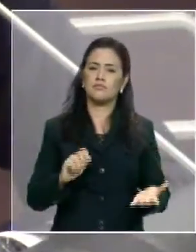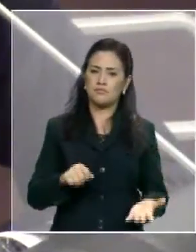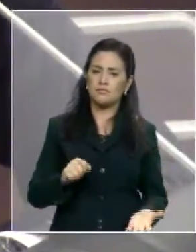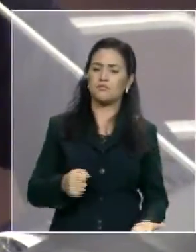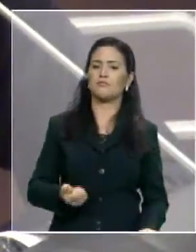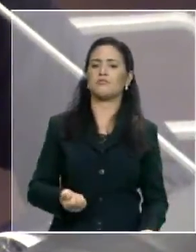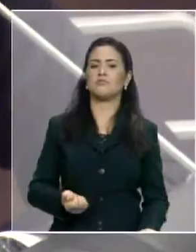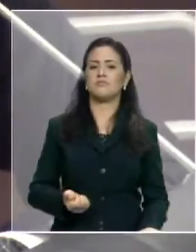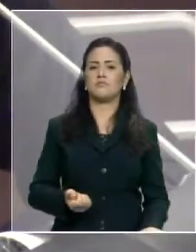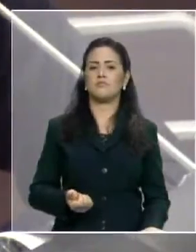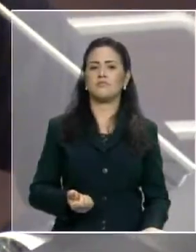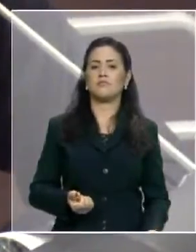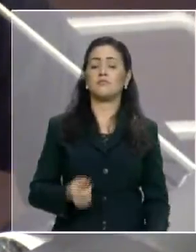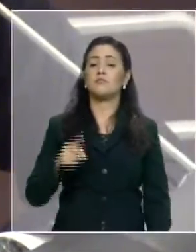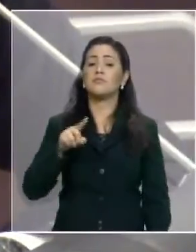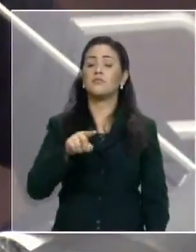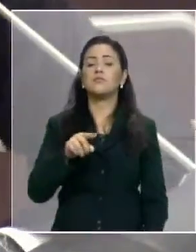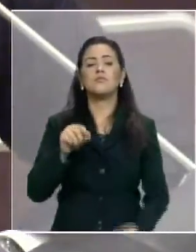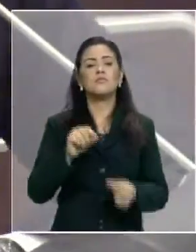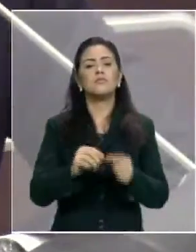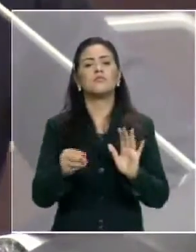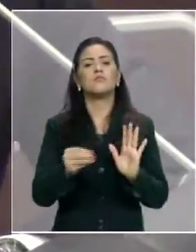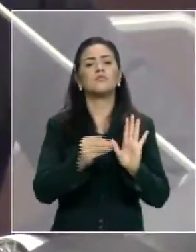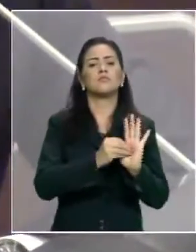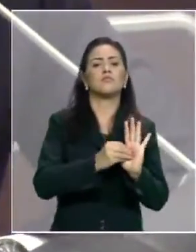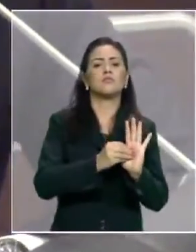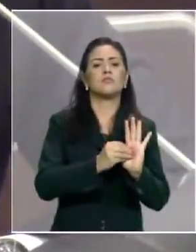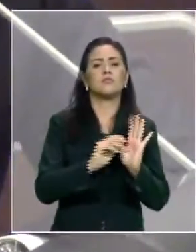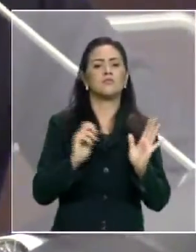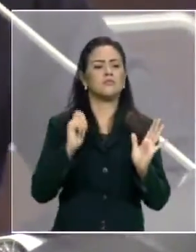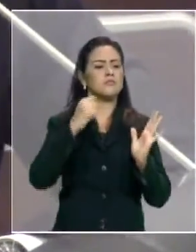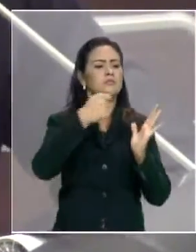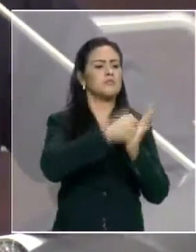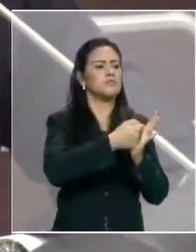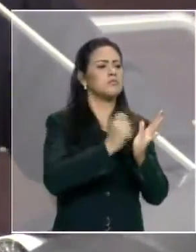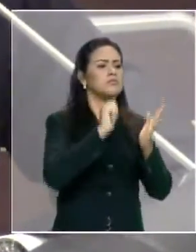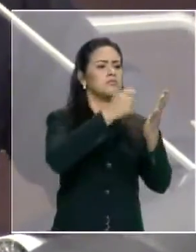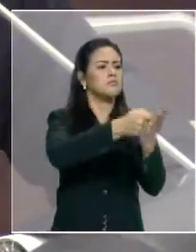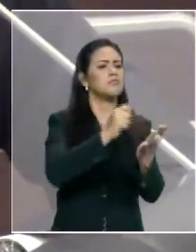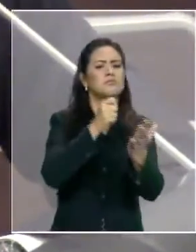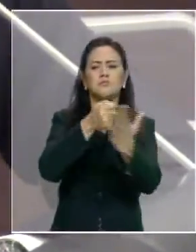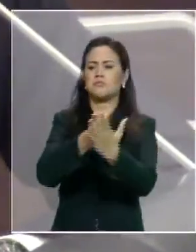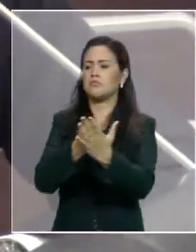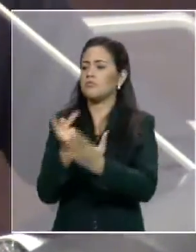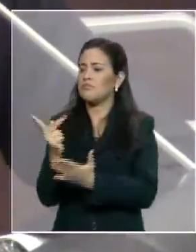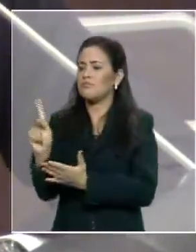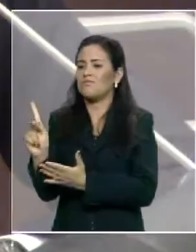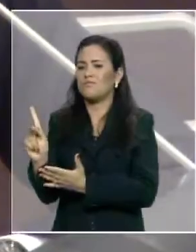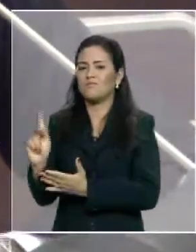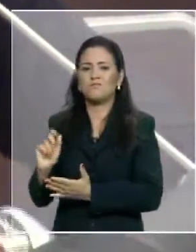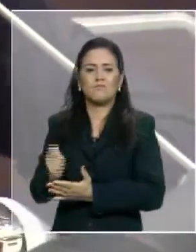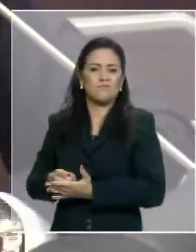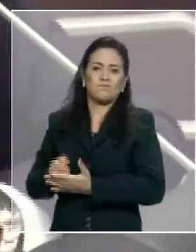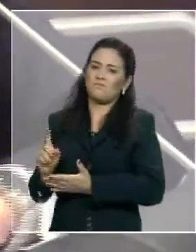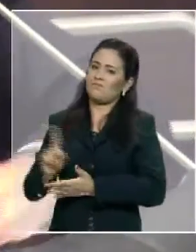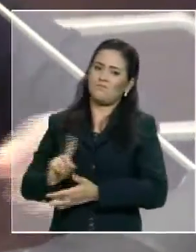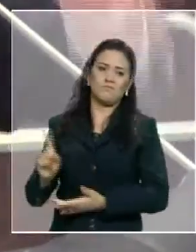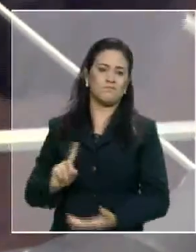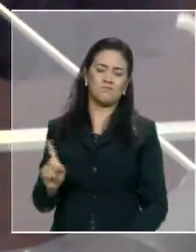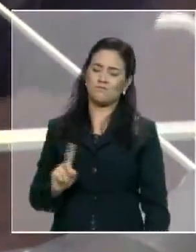Excelência indicou emenda, ele pagou dos outros deputados e não pagou a sua emenda. Por quê? Que